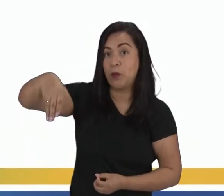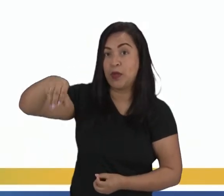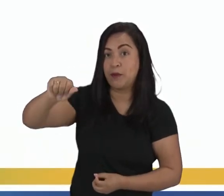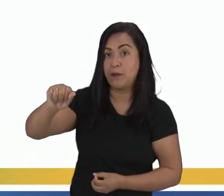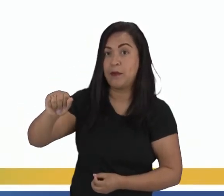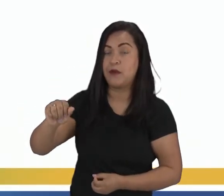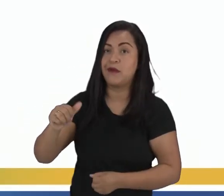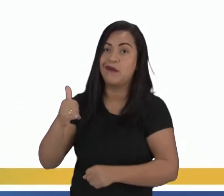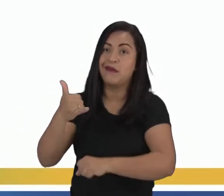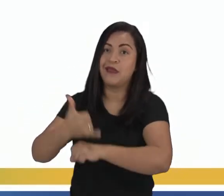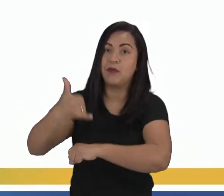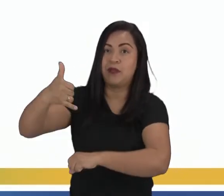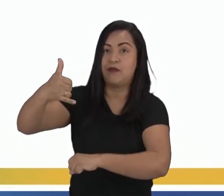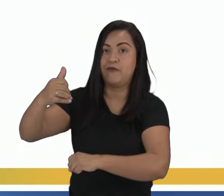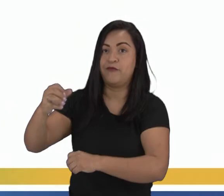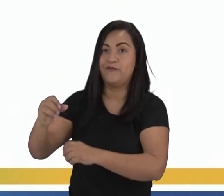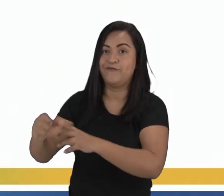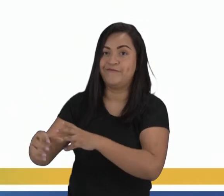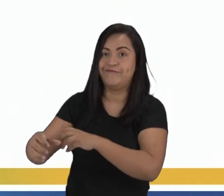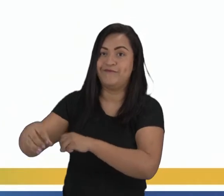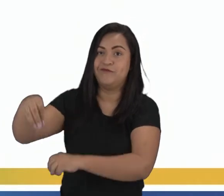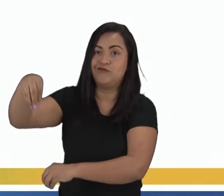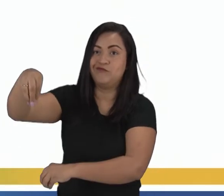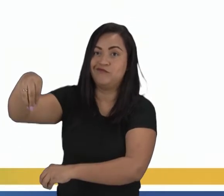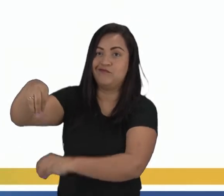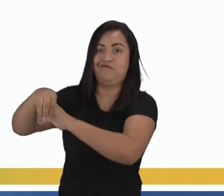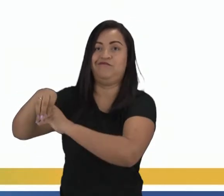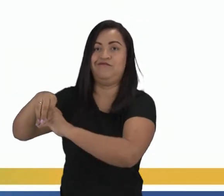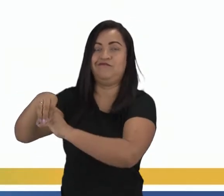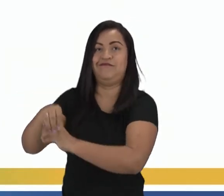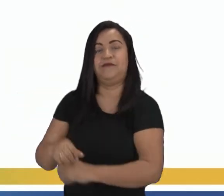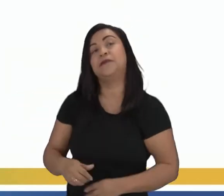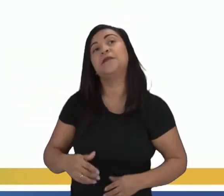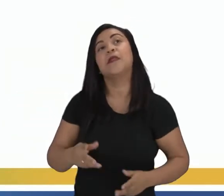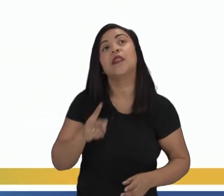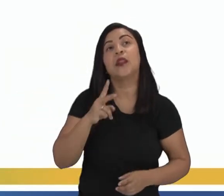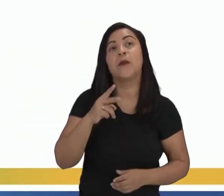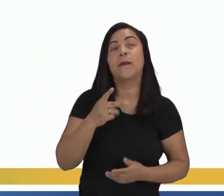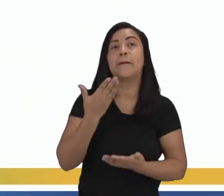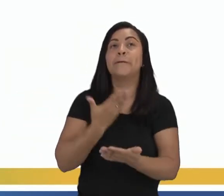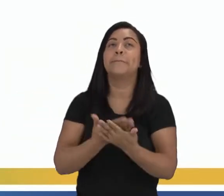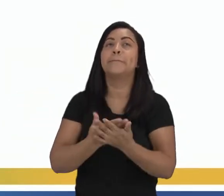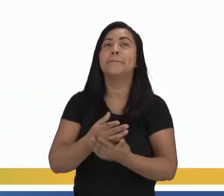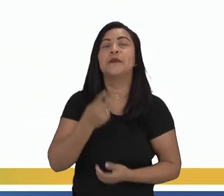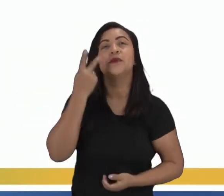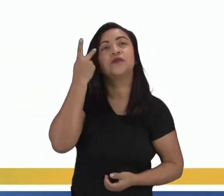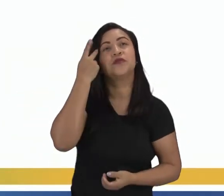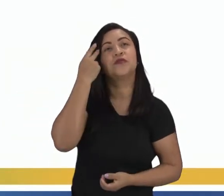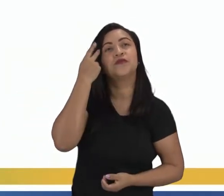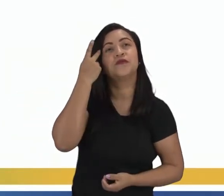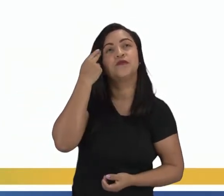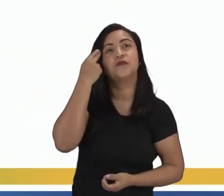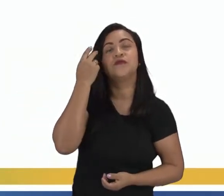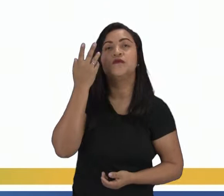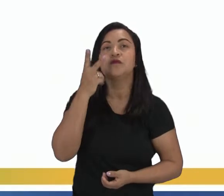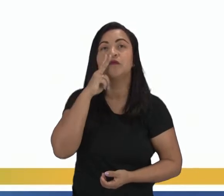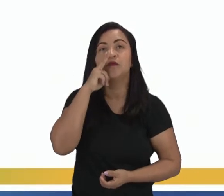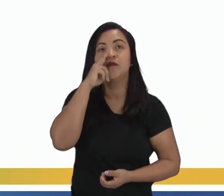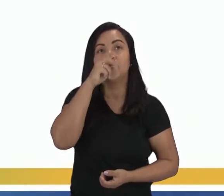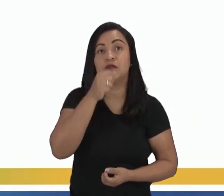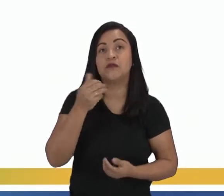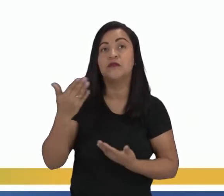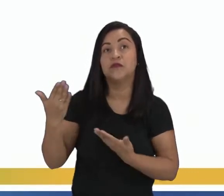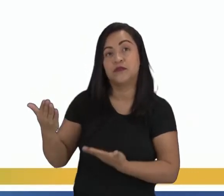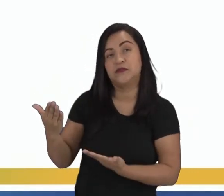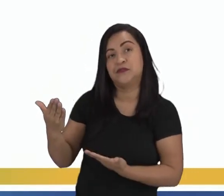metal. Continuando, para o estudo das forças, nós vamos falar primeiramente das forças de contato, representado